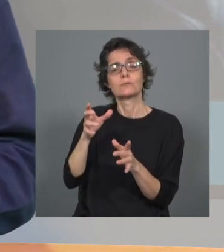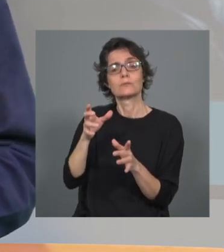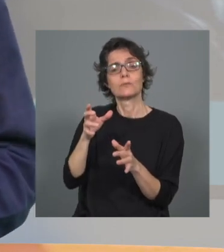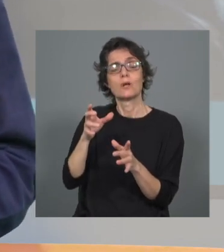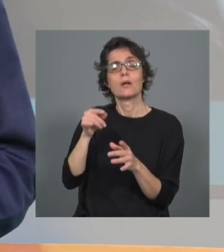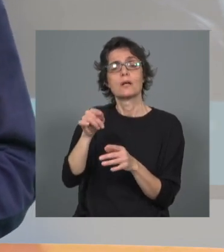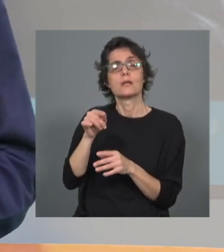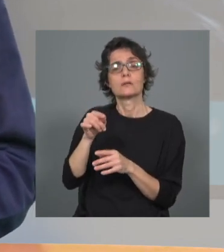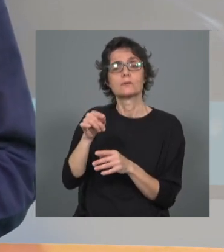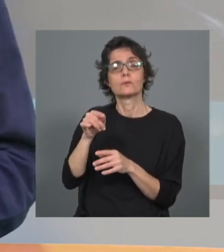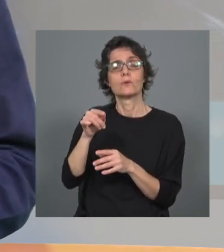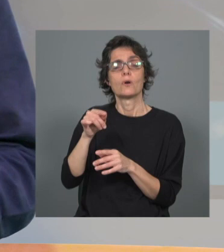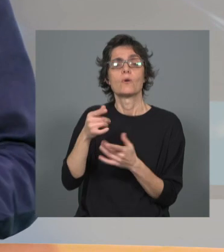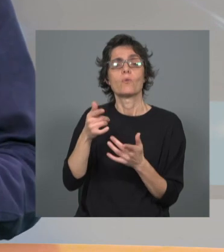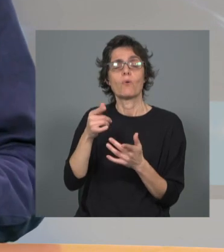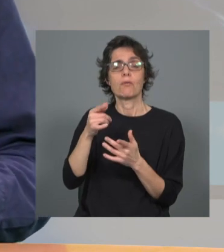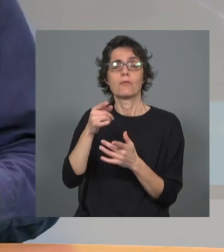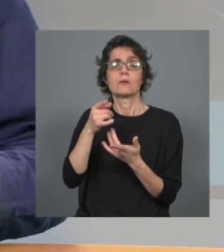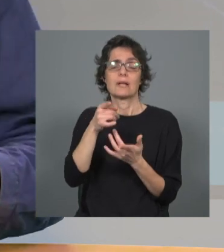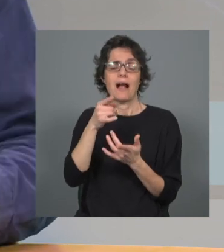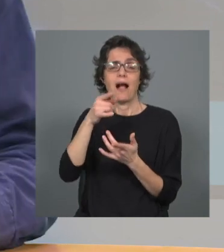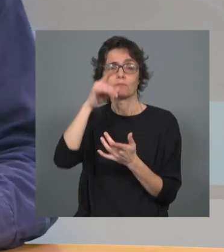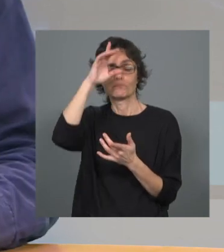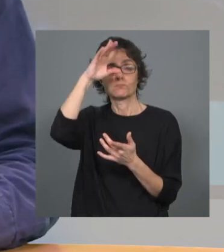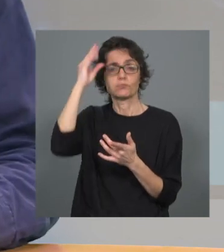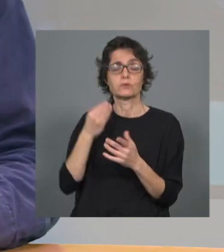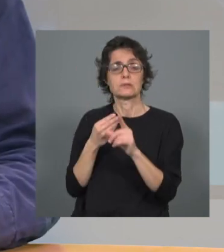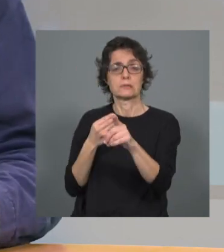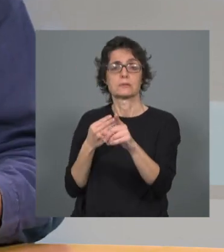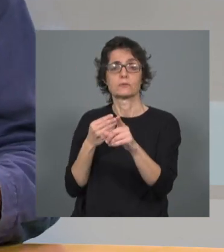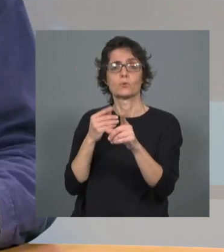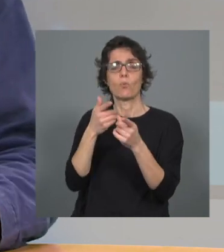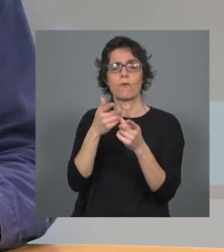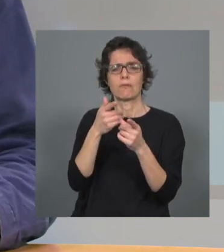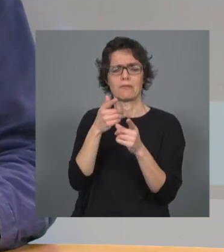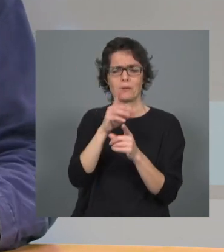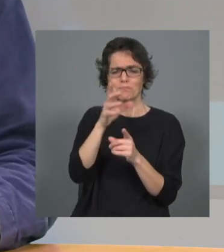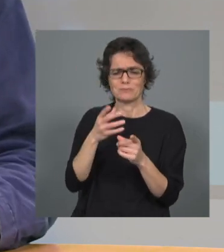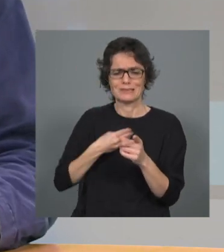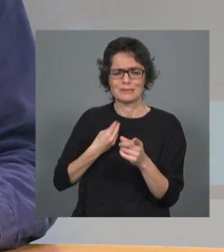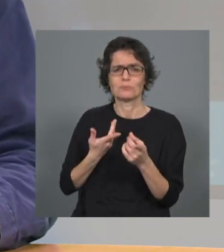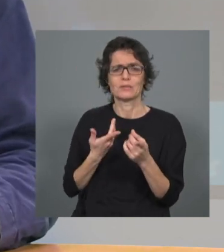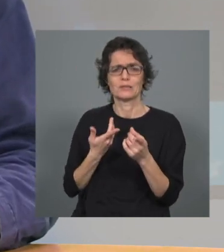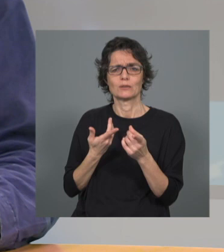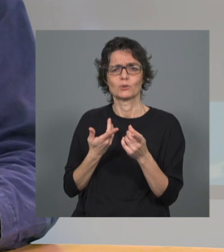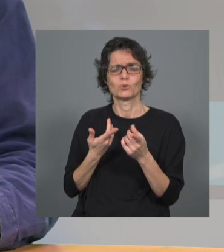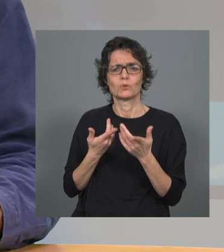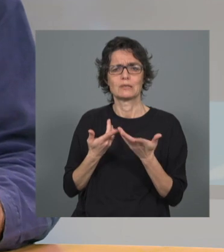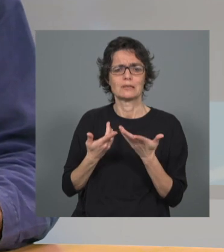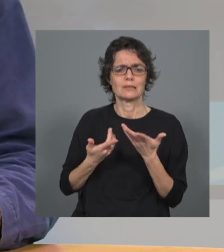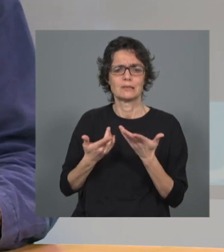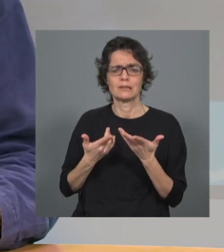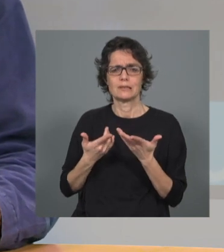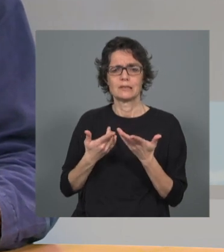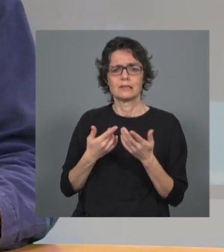com medo da perseguição, mas não estão impedidos de frequentar as igrejas, só que fazem à sua conta e risco e